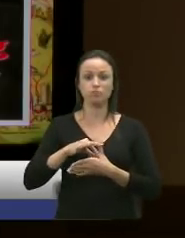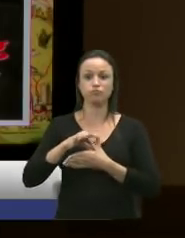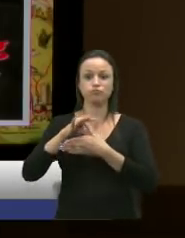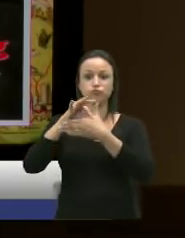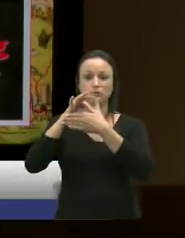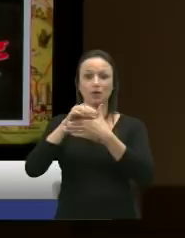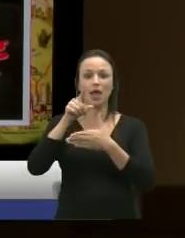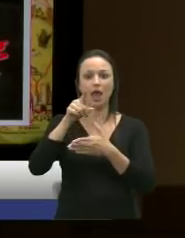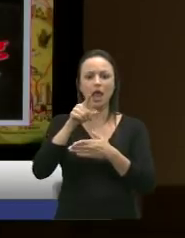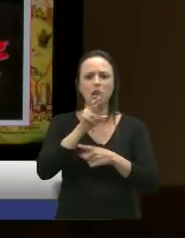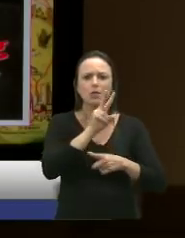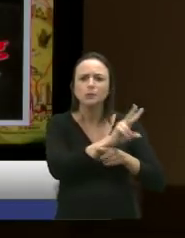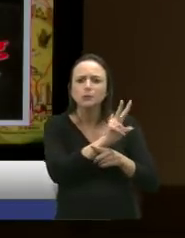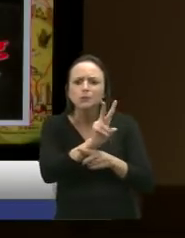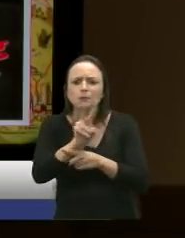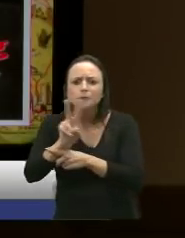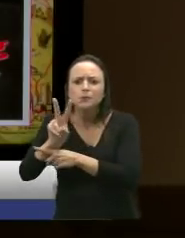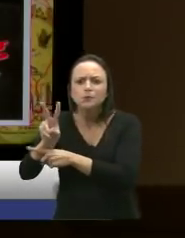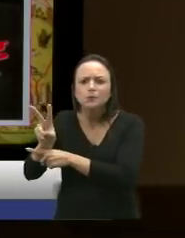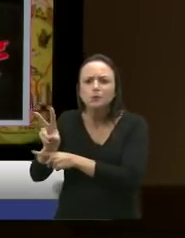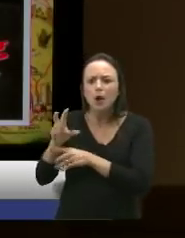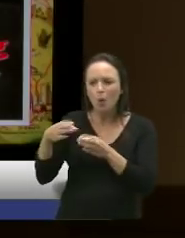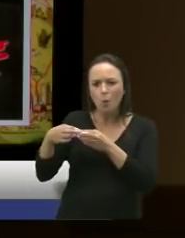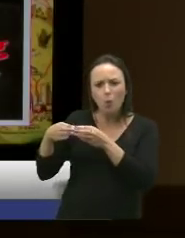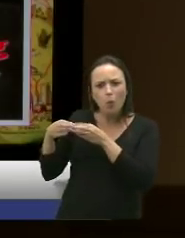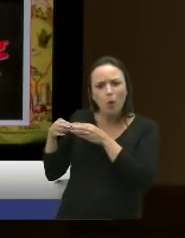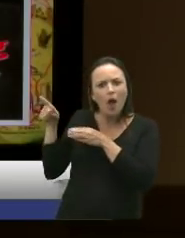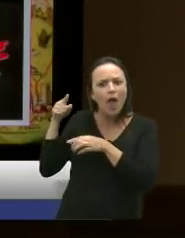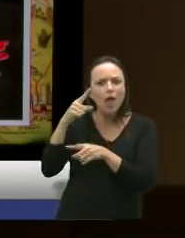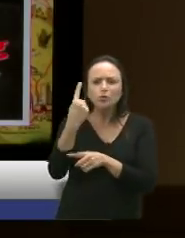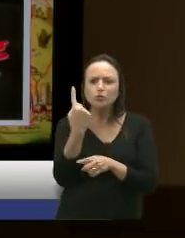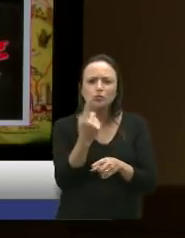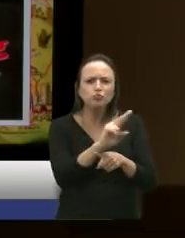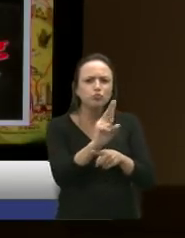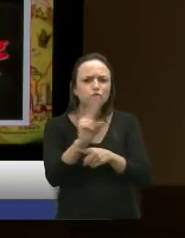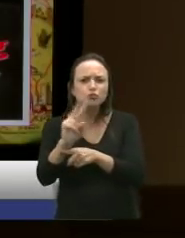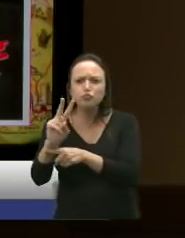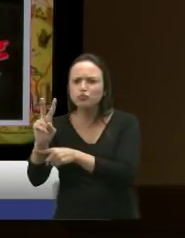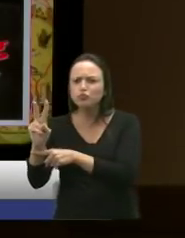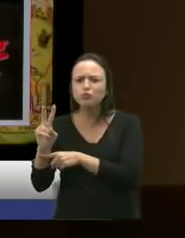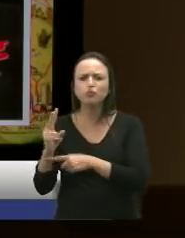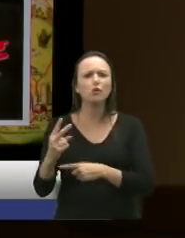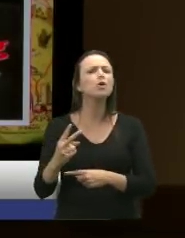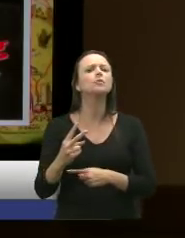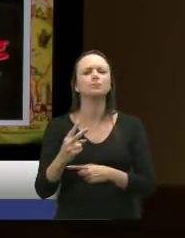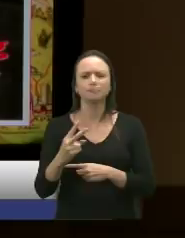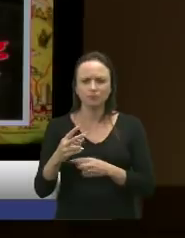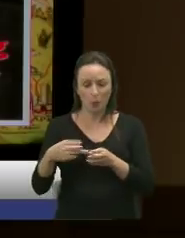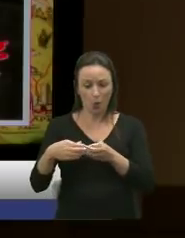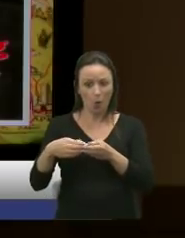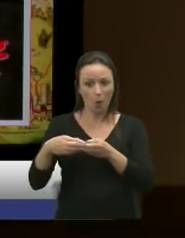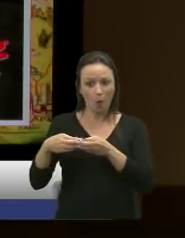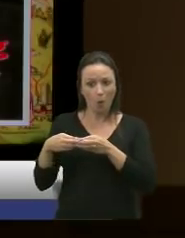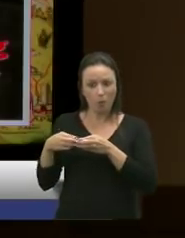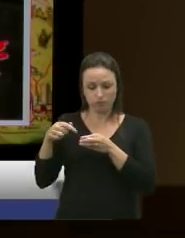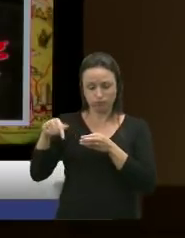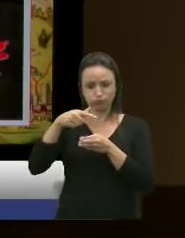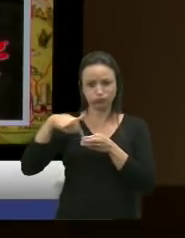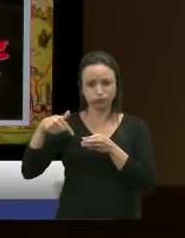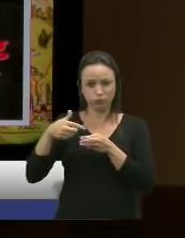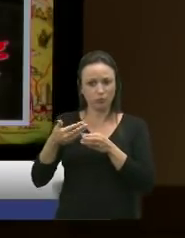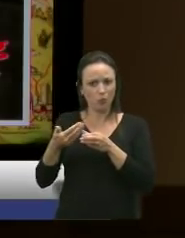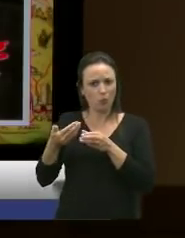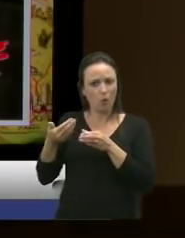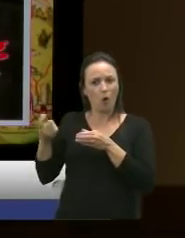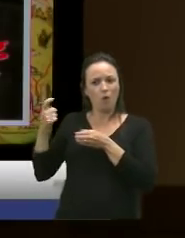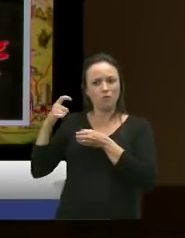de sua tropa. Ele se entregou por sua tropa. A tropa se retirou, a tropa recuou